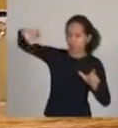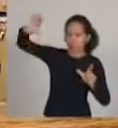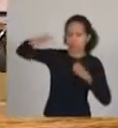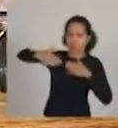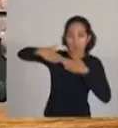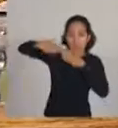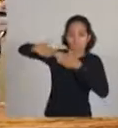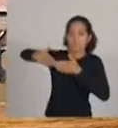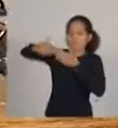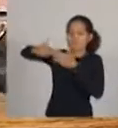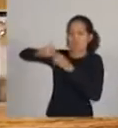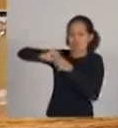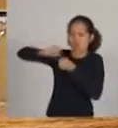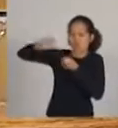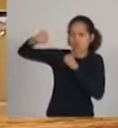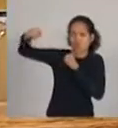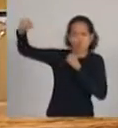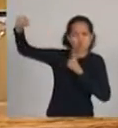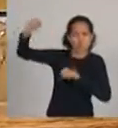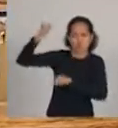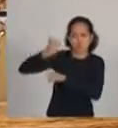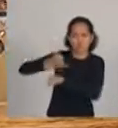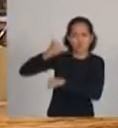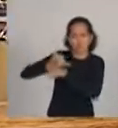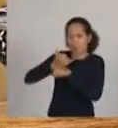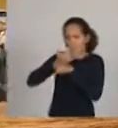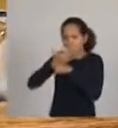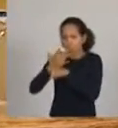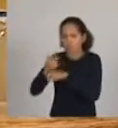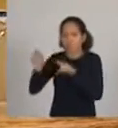de grande porte com minério de ferro,